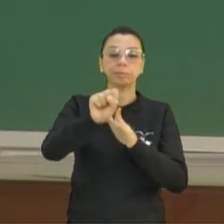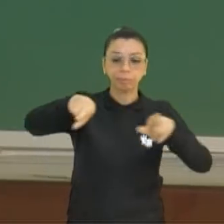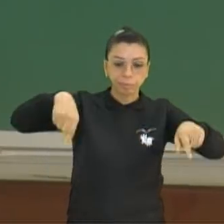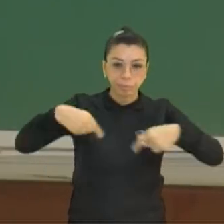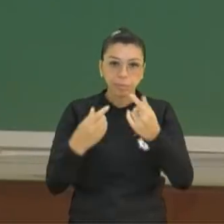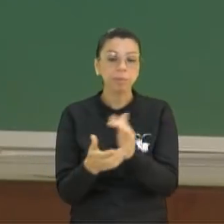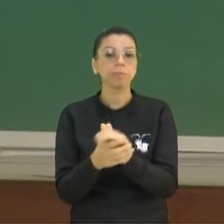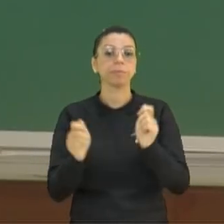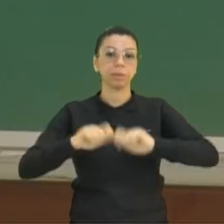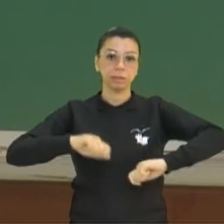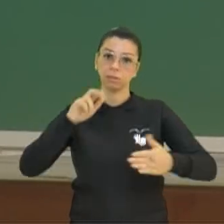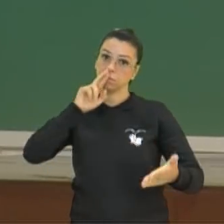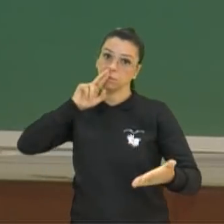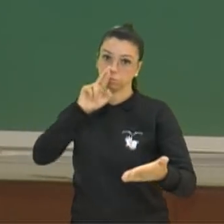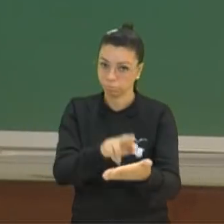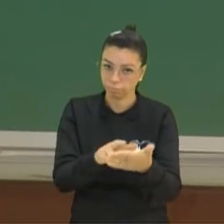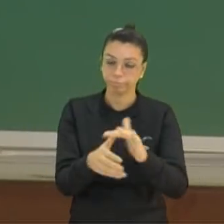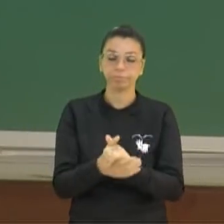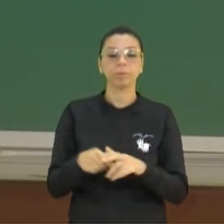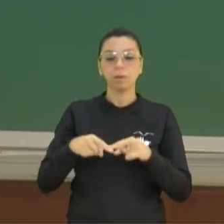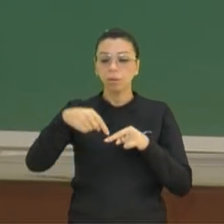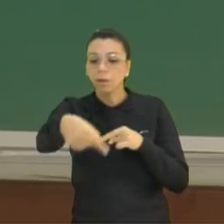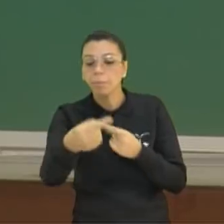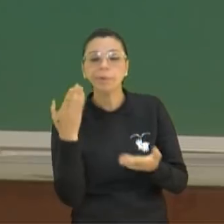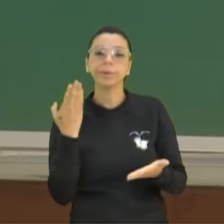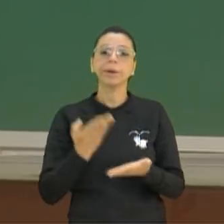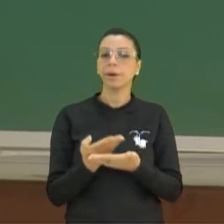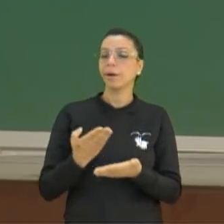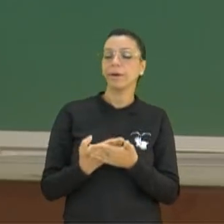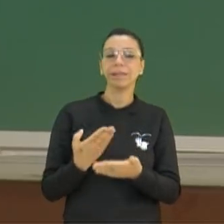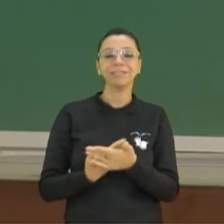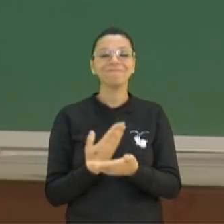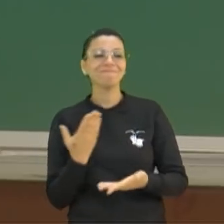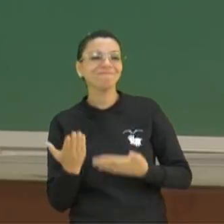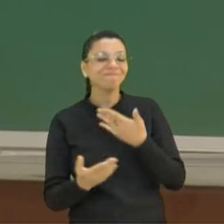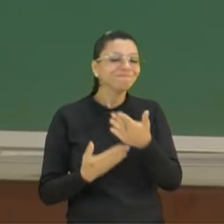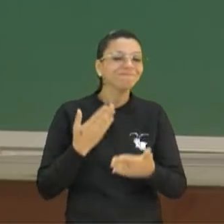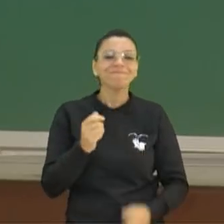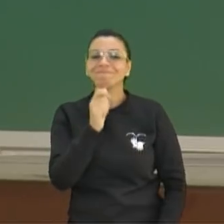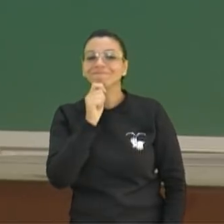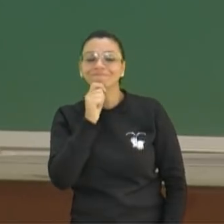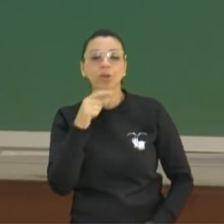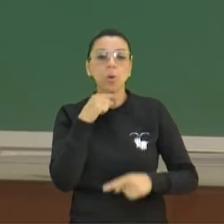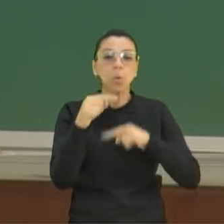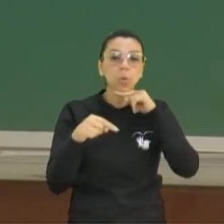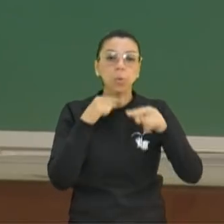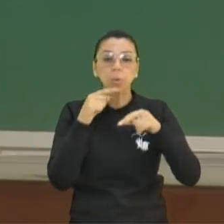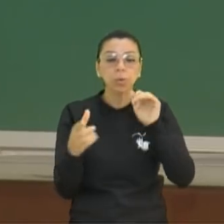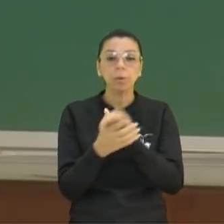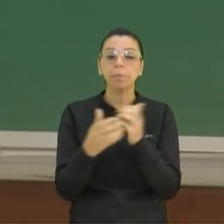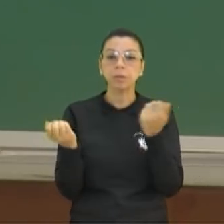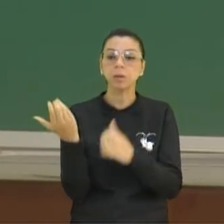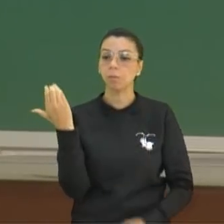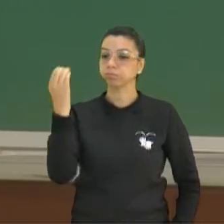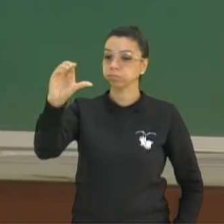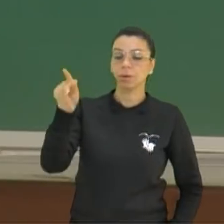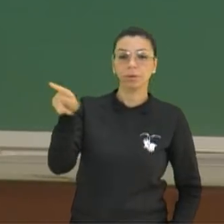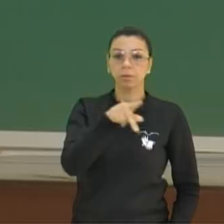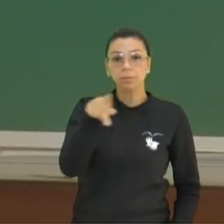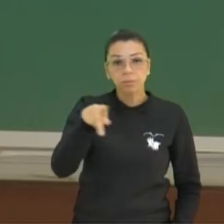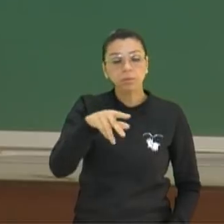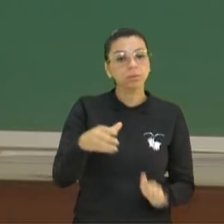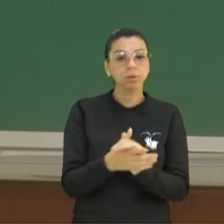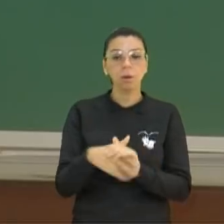Você precisa fazer. E se depois da aula você não entendeu alguma coisa, o que você vai fazer? Manda uma mensagem no mural para sua teacher, ok? Ela